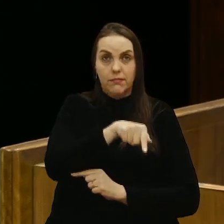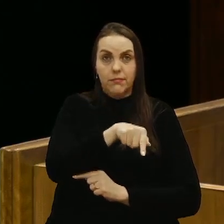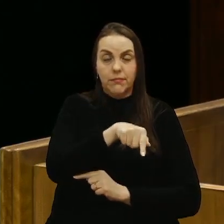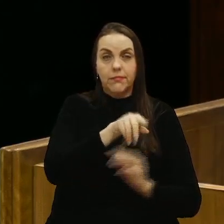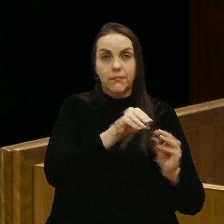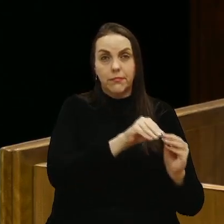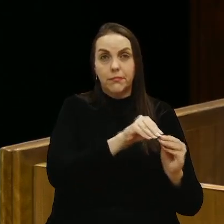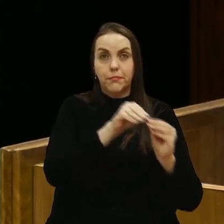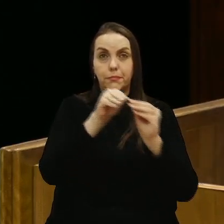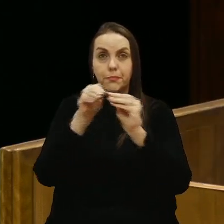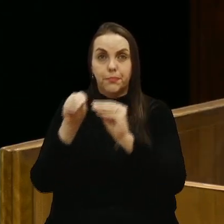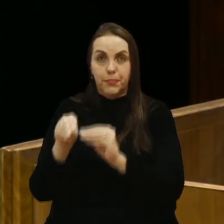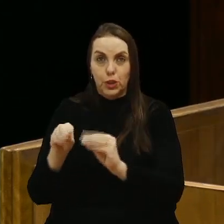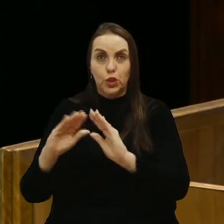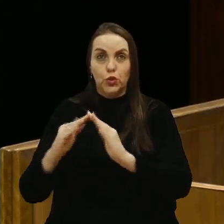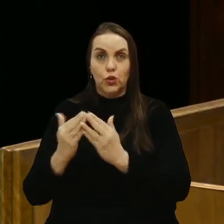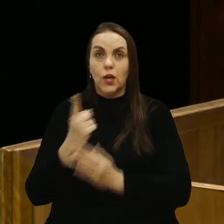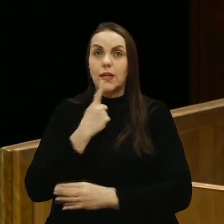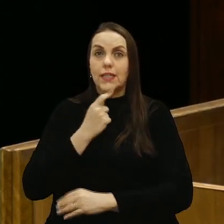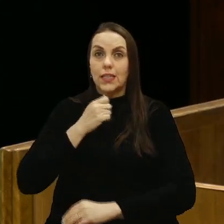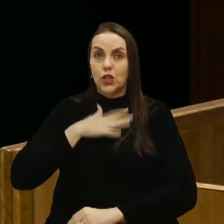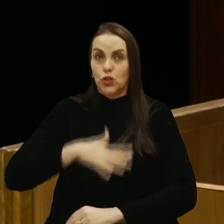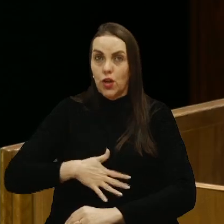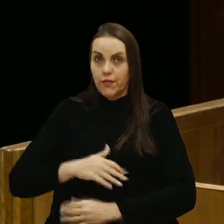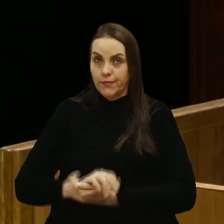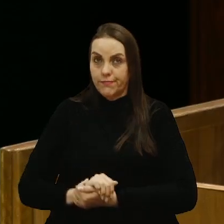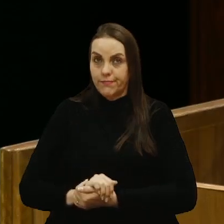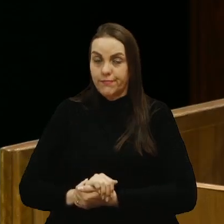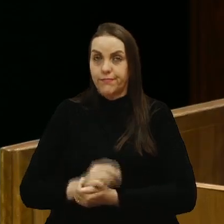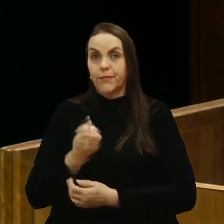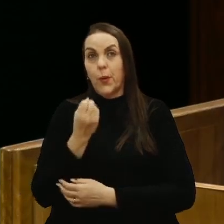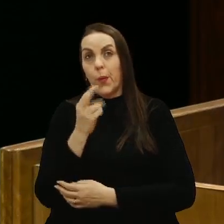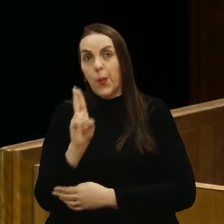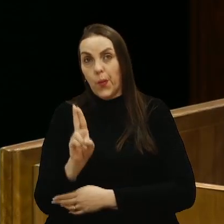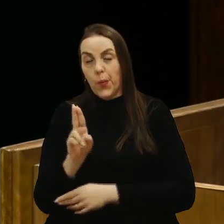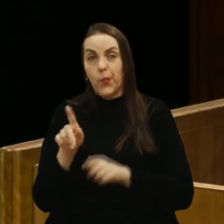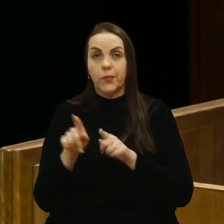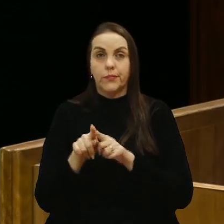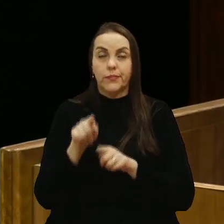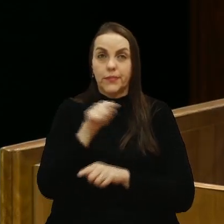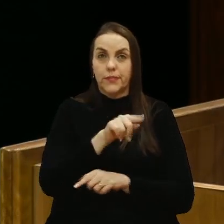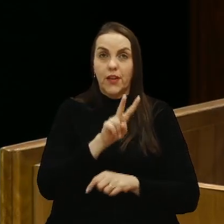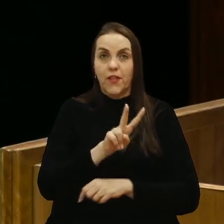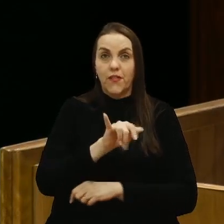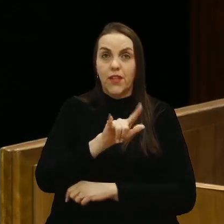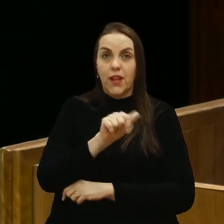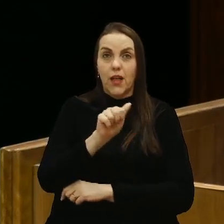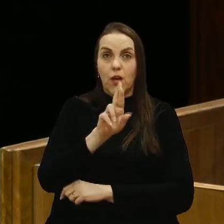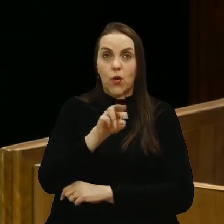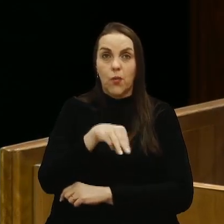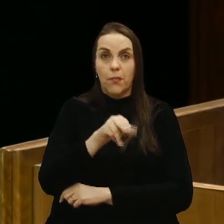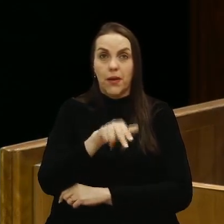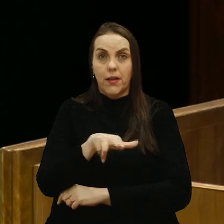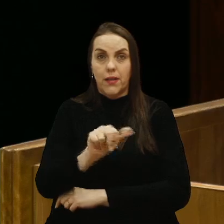a estudar no Cristóvão de Mendonça. Ou aquele que está lá na Vila Romana,